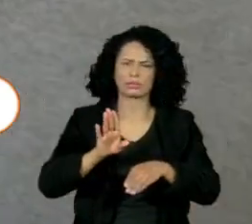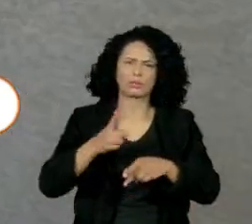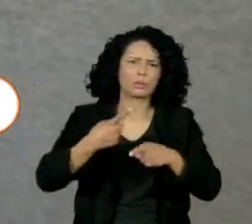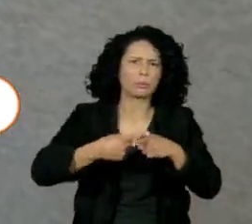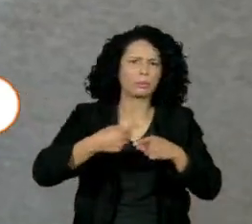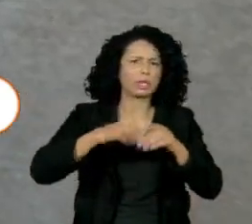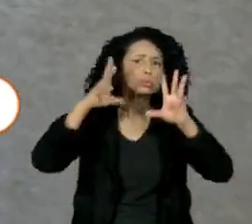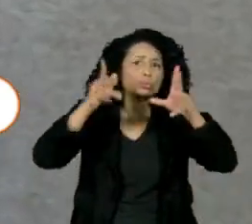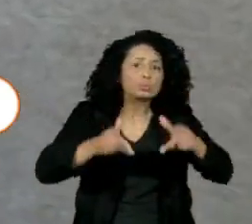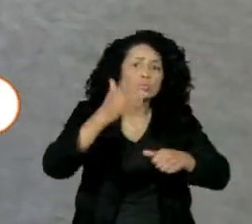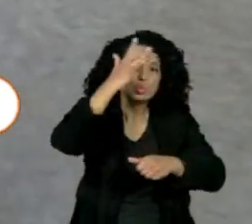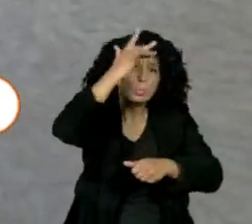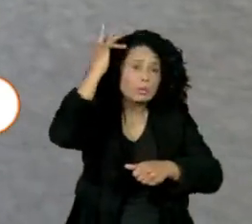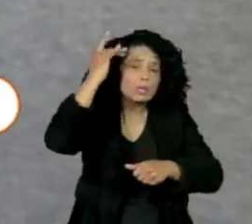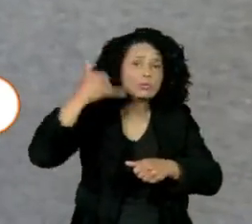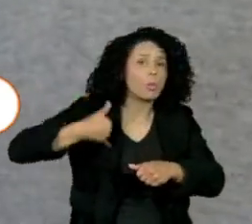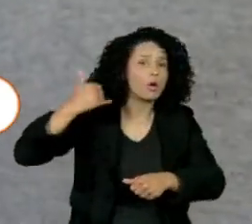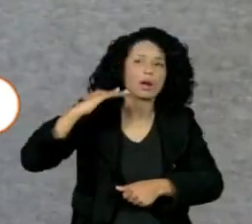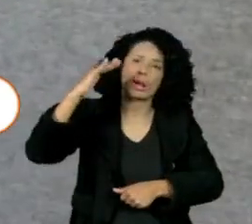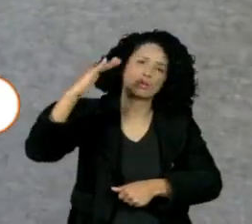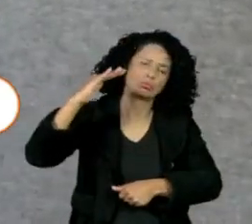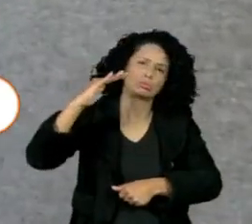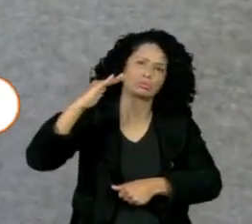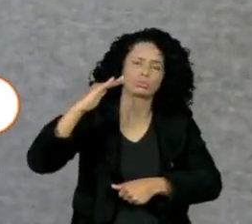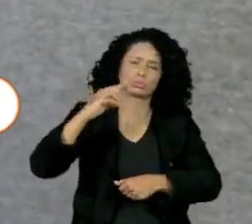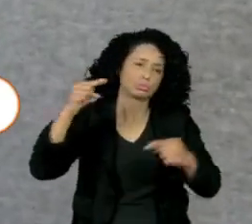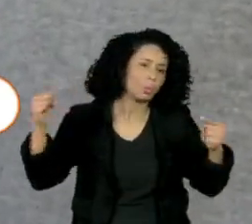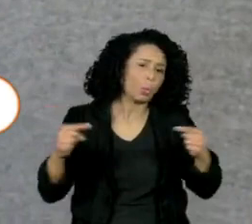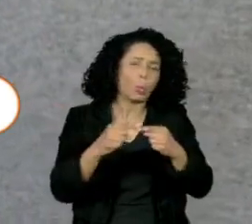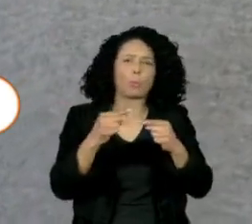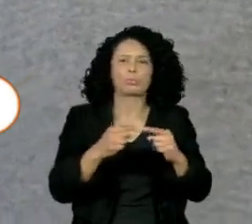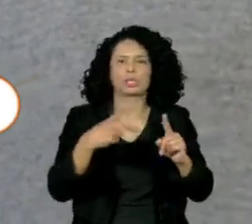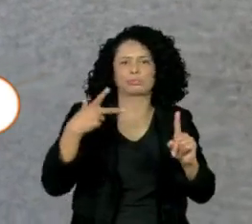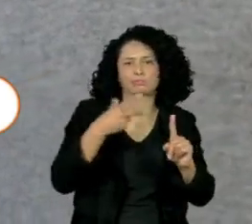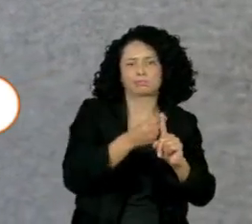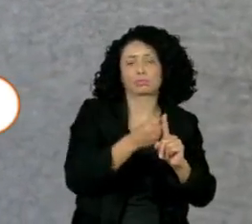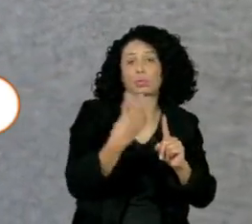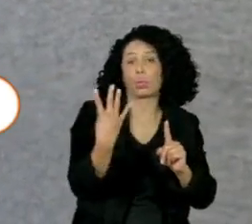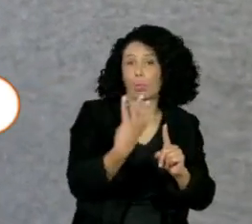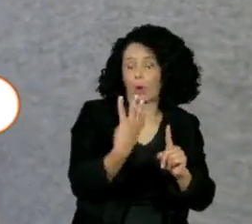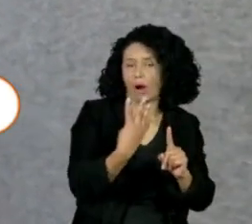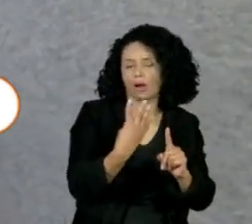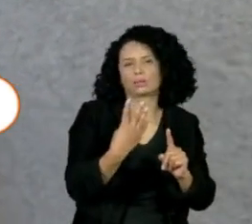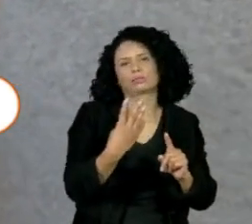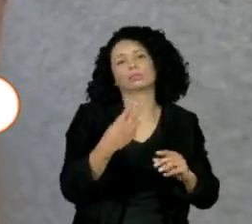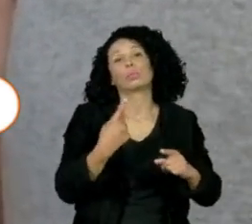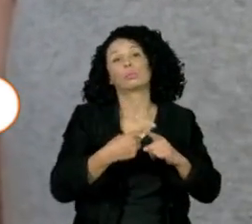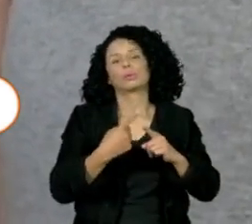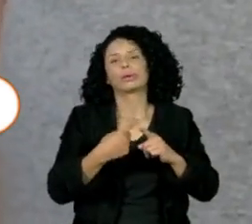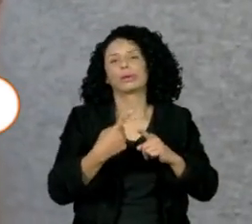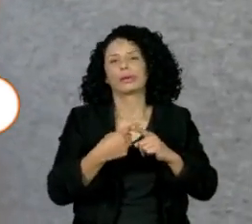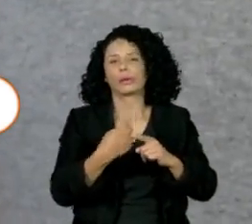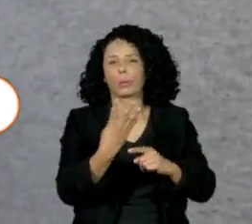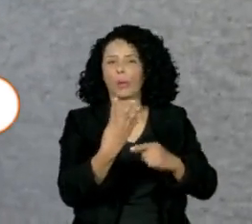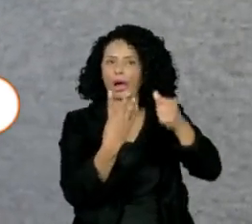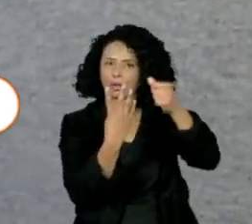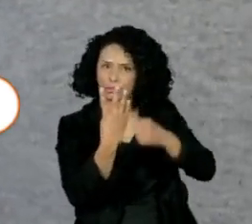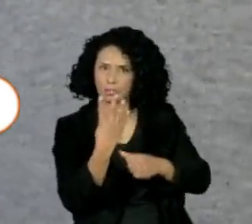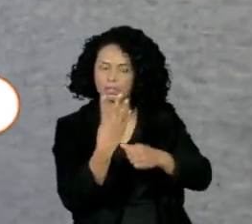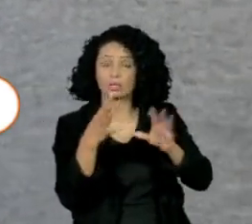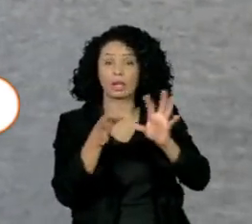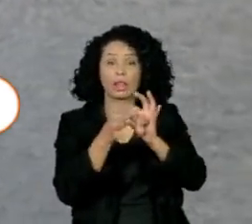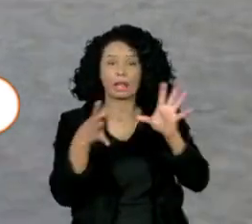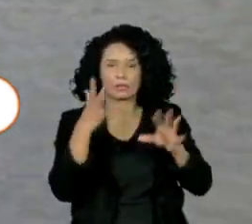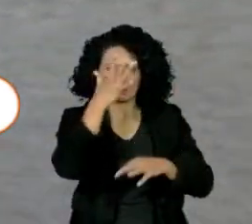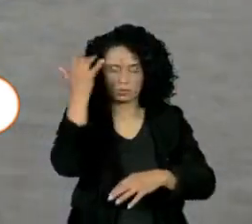já completou o tempo mínimo desde a terceira dose, que é de 4 meses, porque a terceira dose foi liberada para pessoas acima de 18